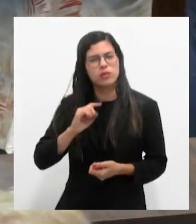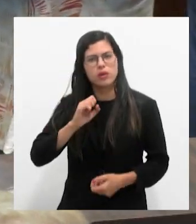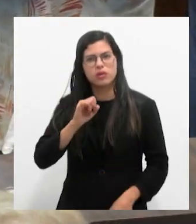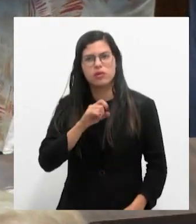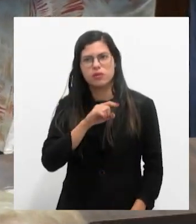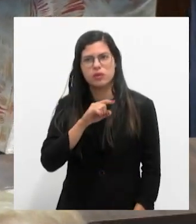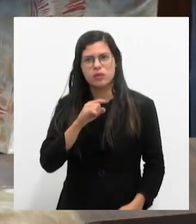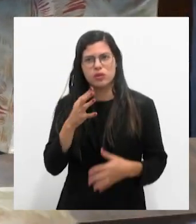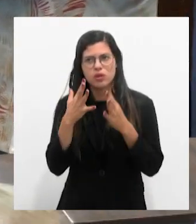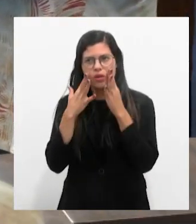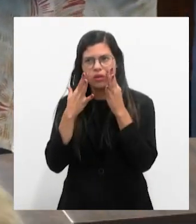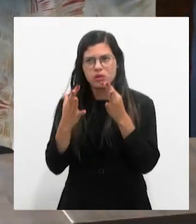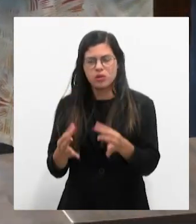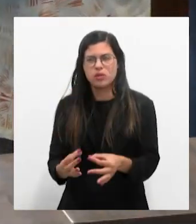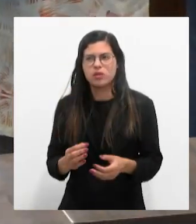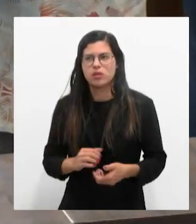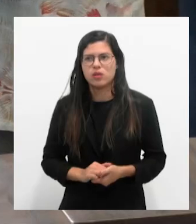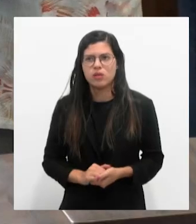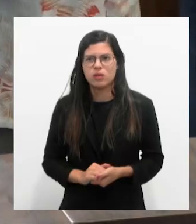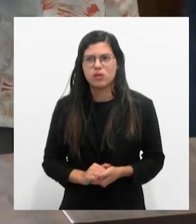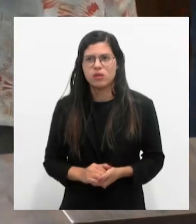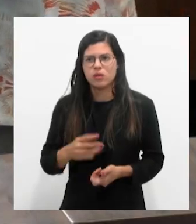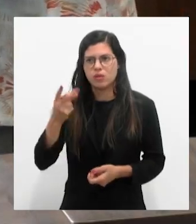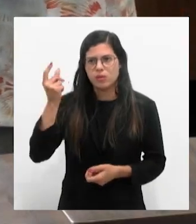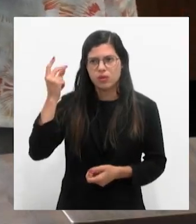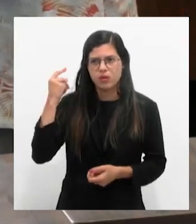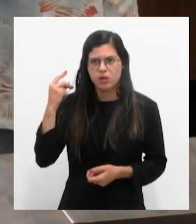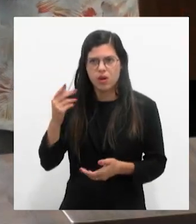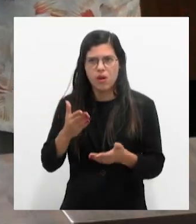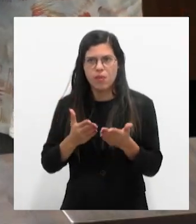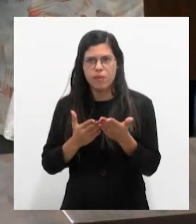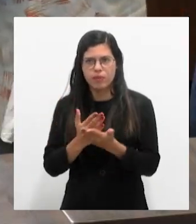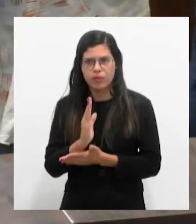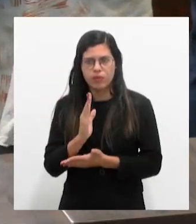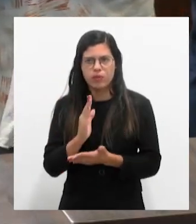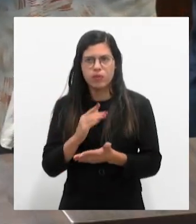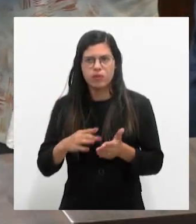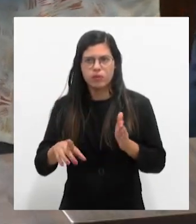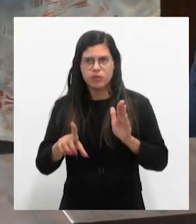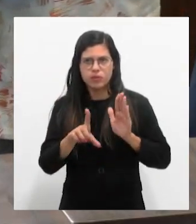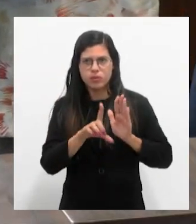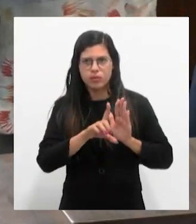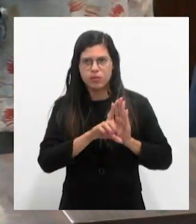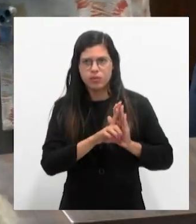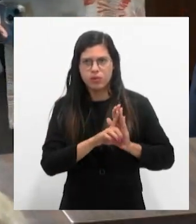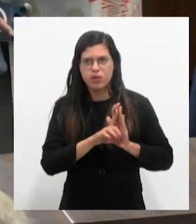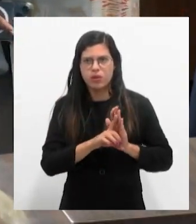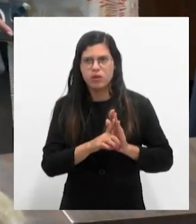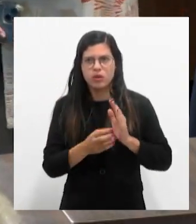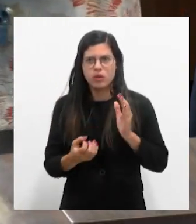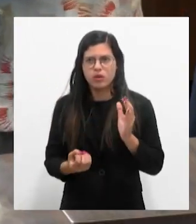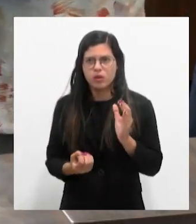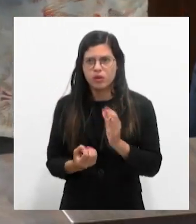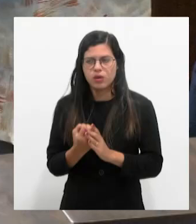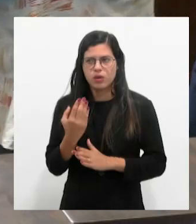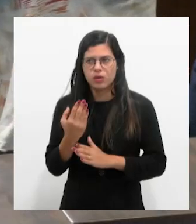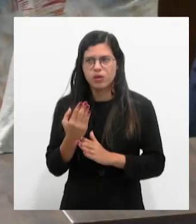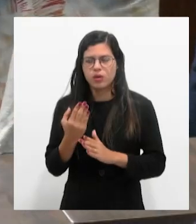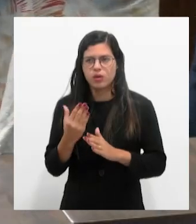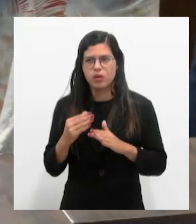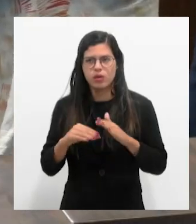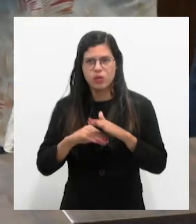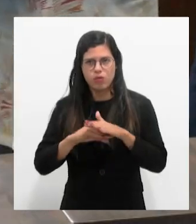atenção, que nós, há muito tempo atrás, aprovamos uma lei criando o Fundo da